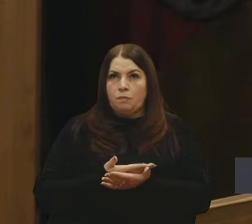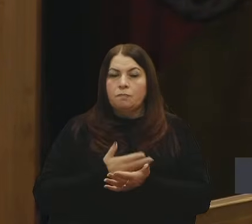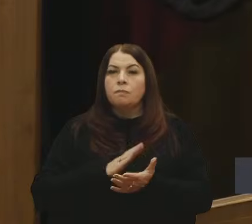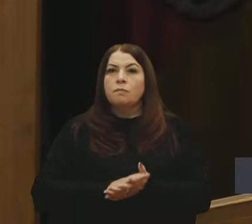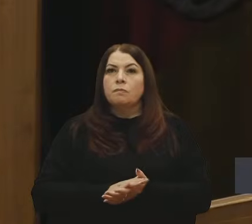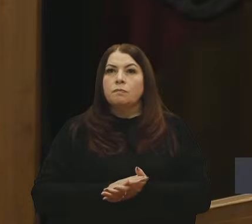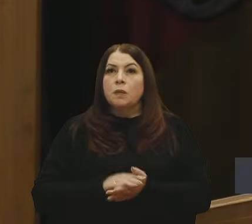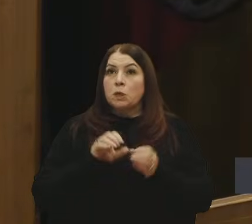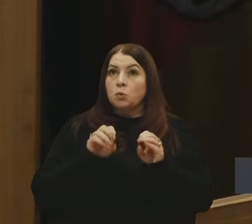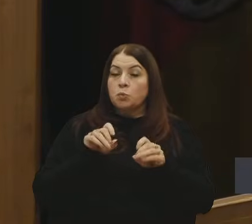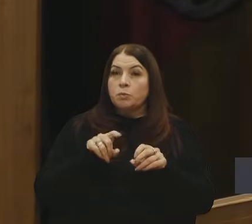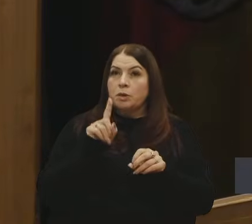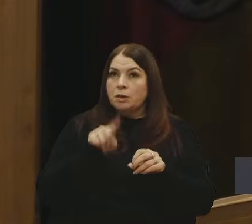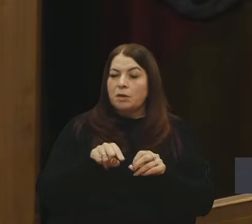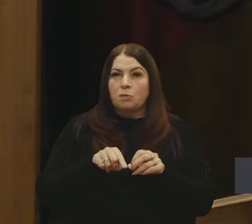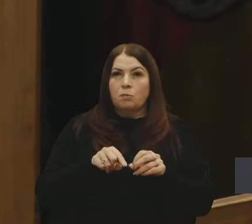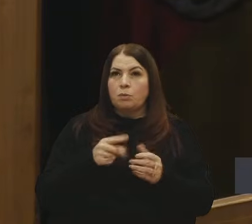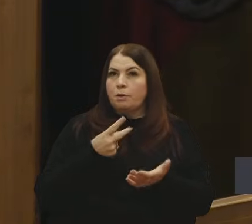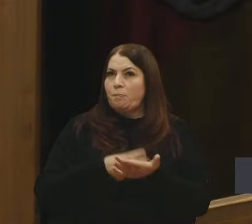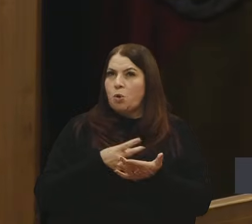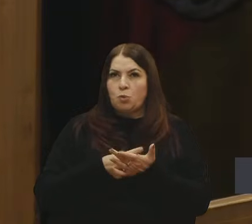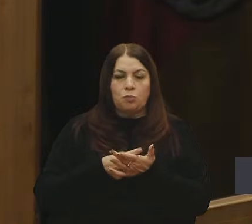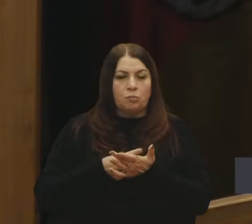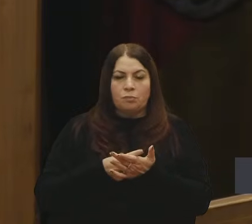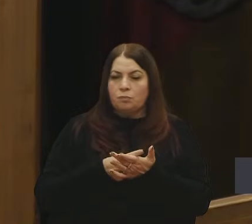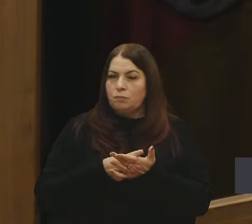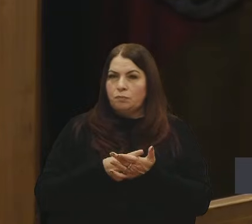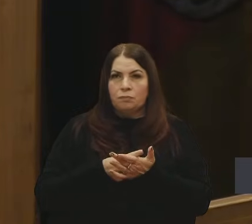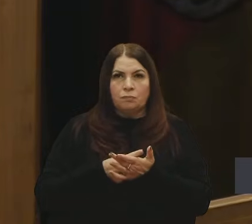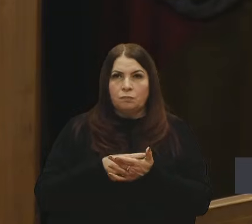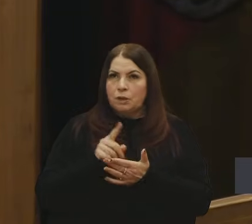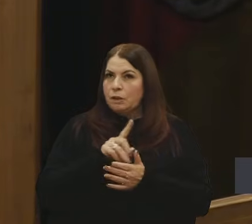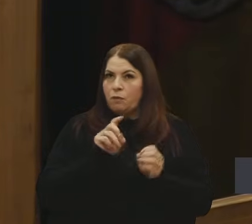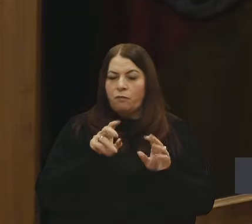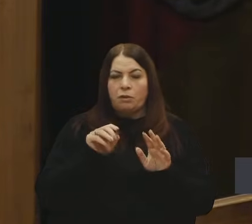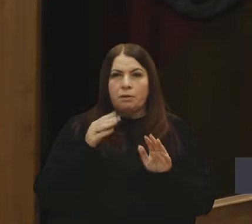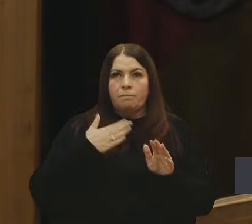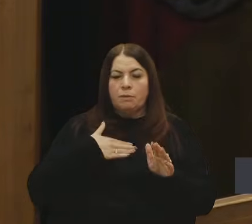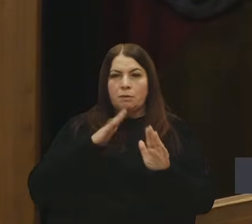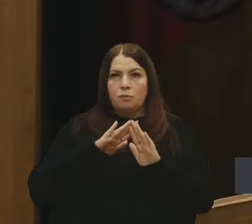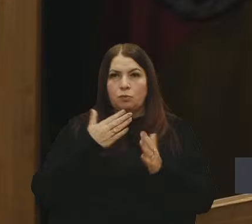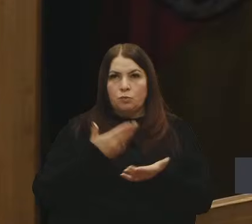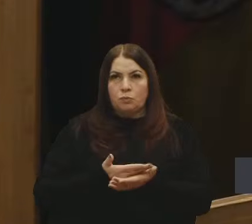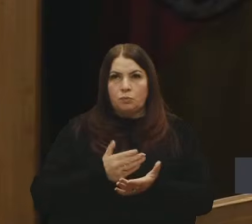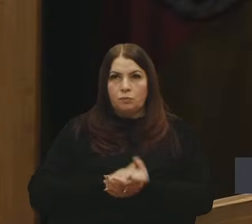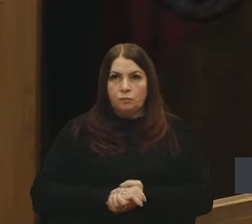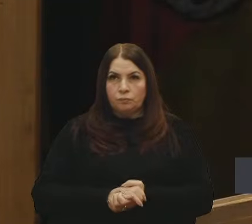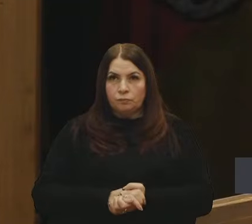Educação não é mercadoria, galera. Não venda a minha escola.